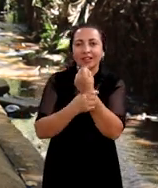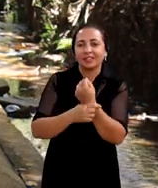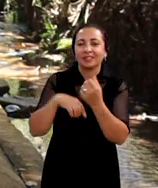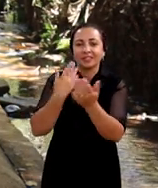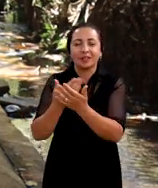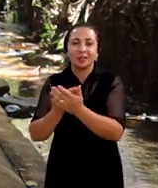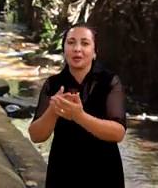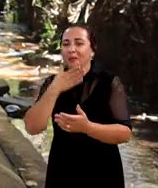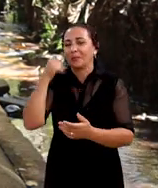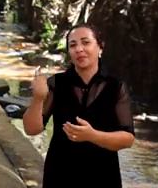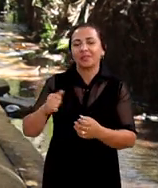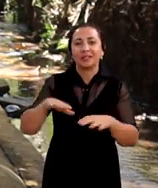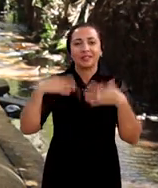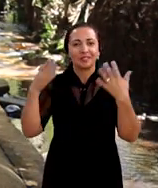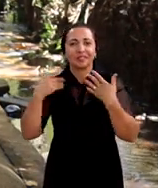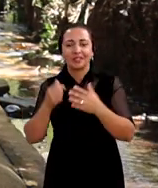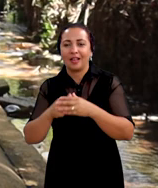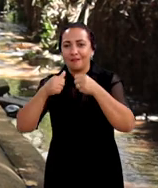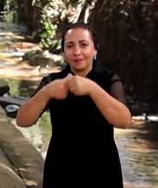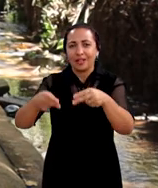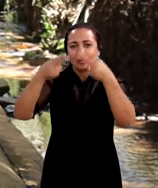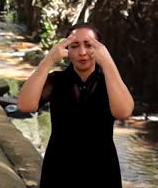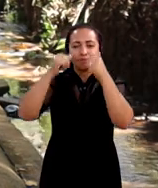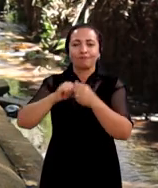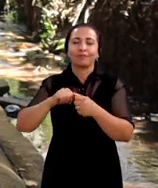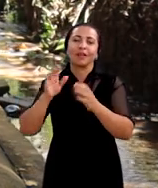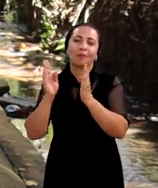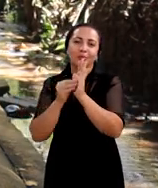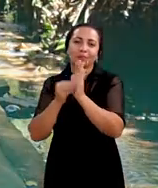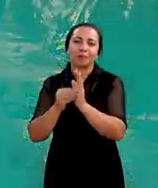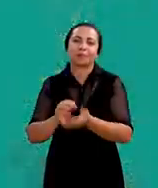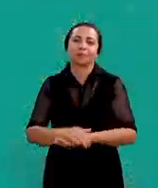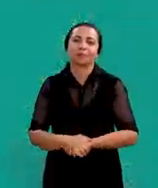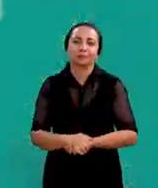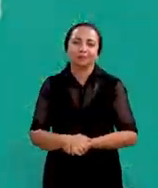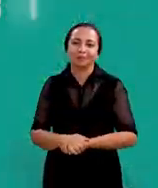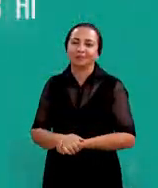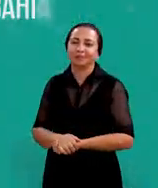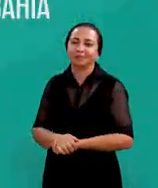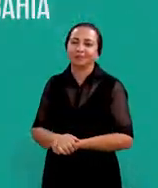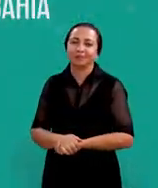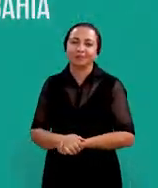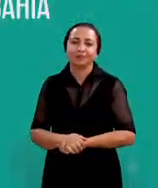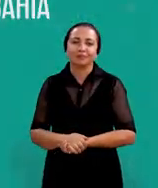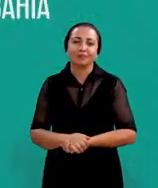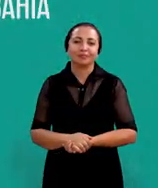dinâmicas, divertidas e com a maior fixação do conteúdo proposto em sala.